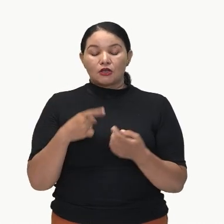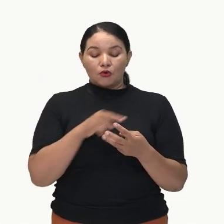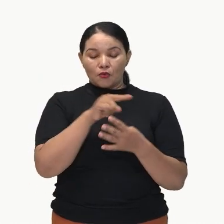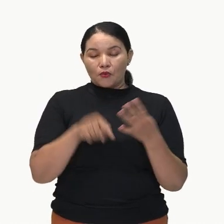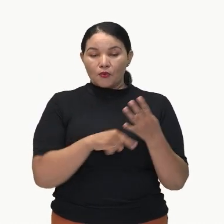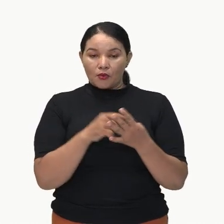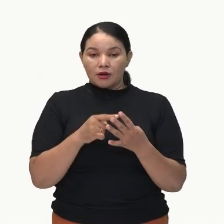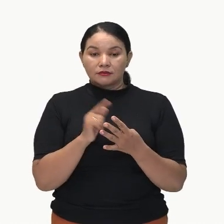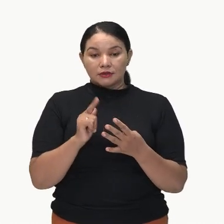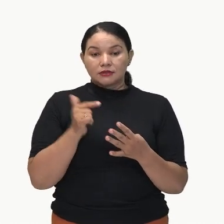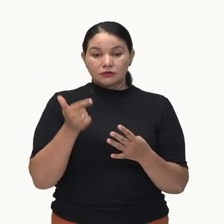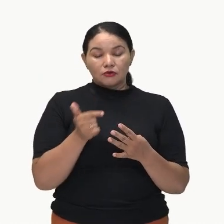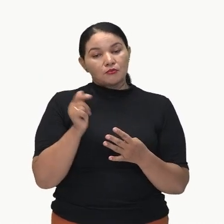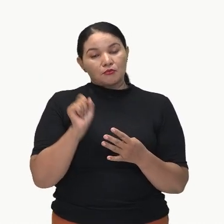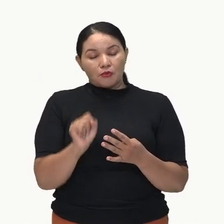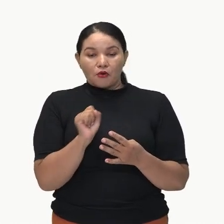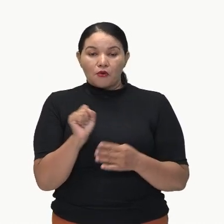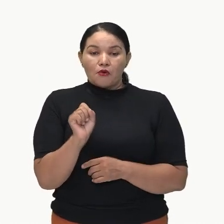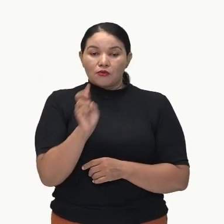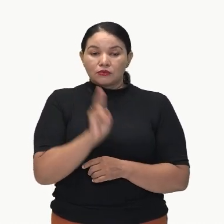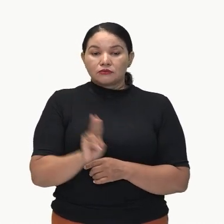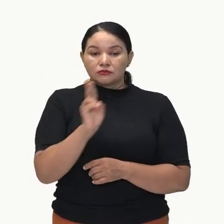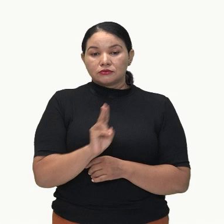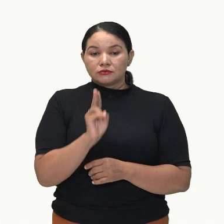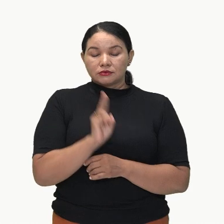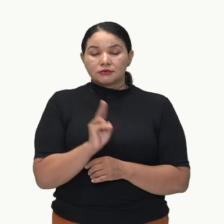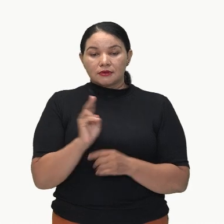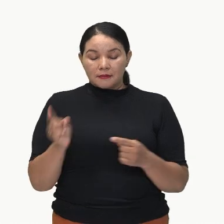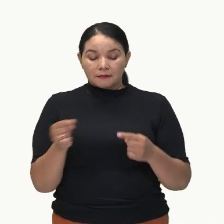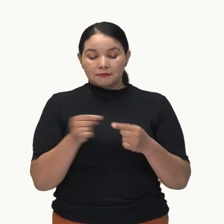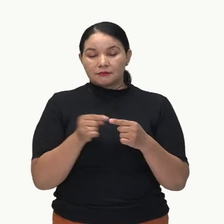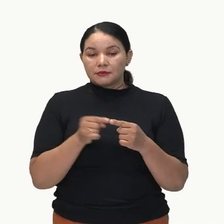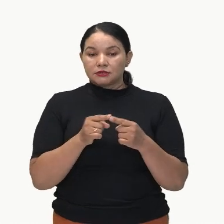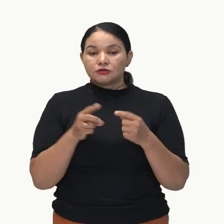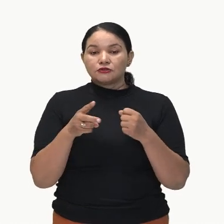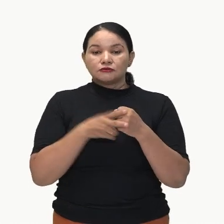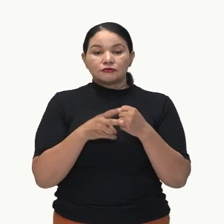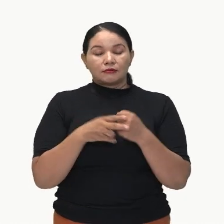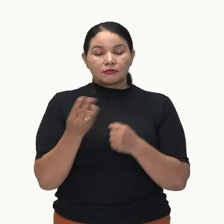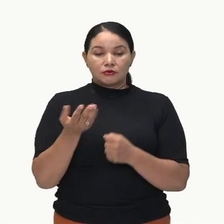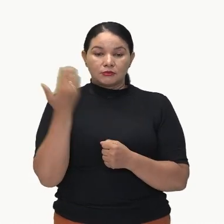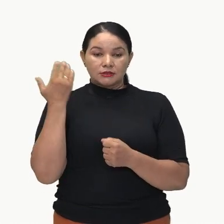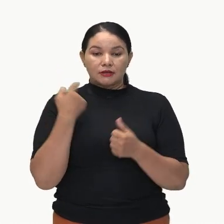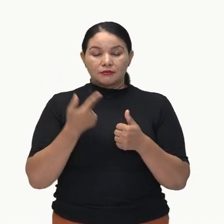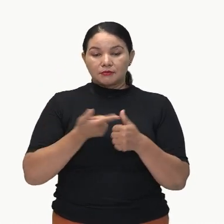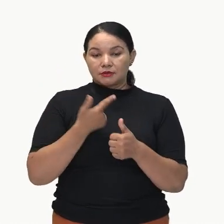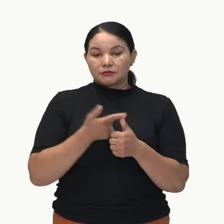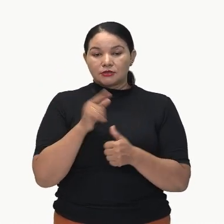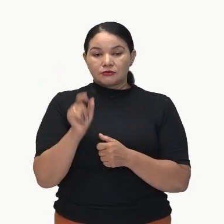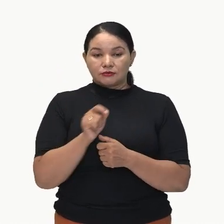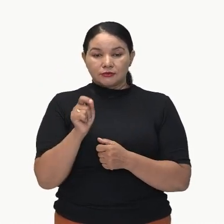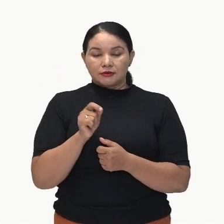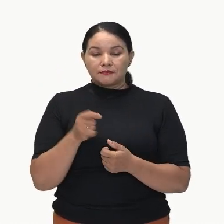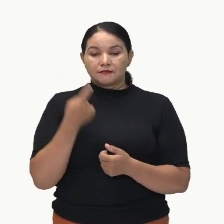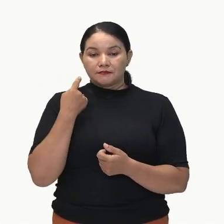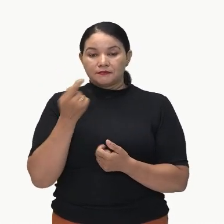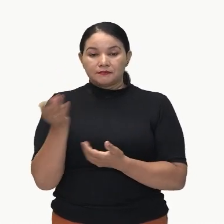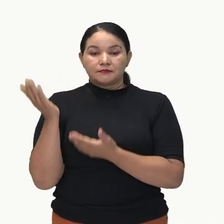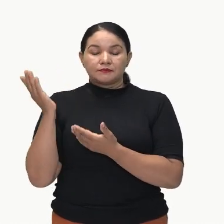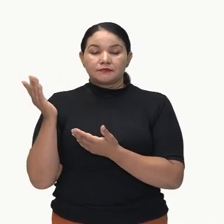a gente pode utilizar esse pretérito indefinido. O primeiro momento são com acciones